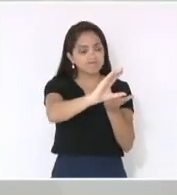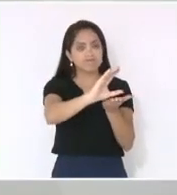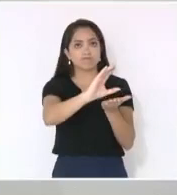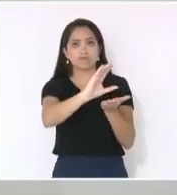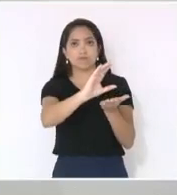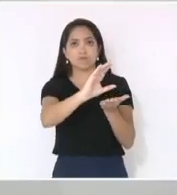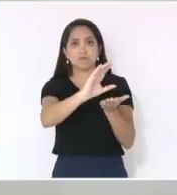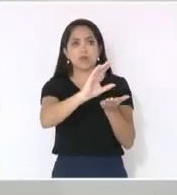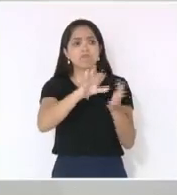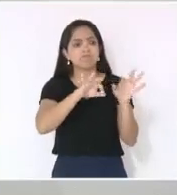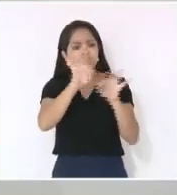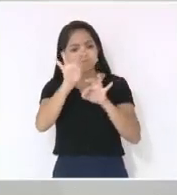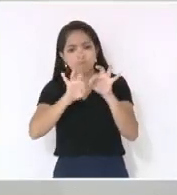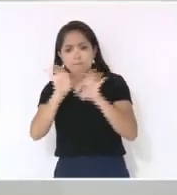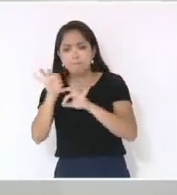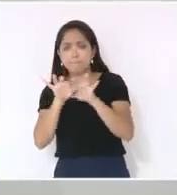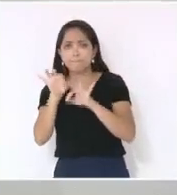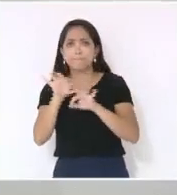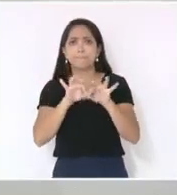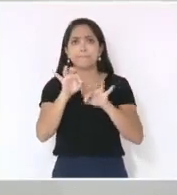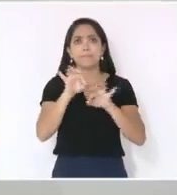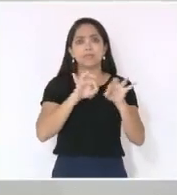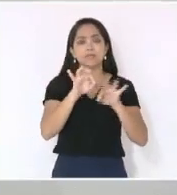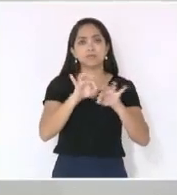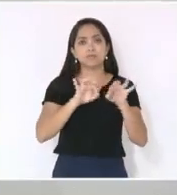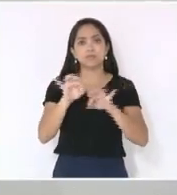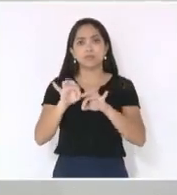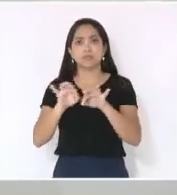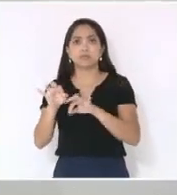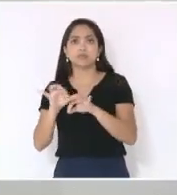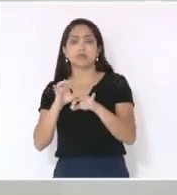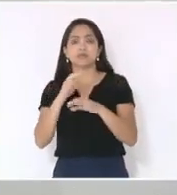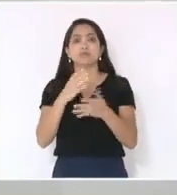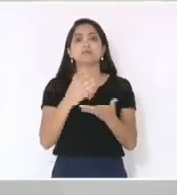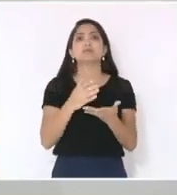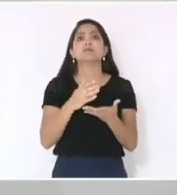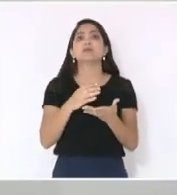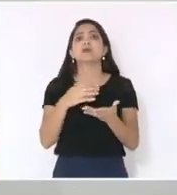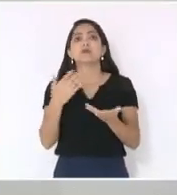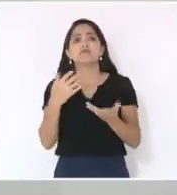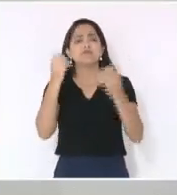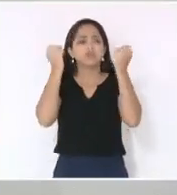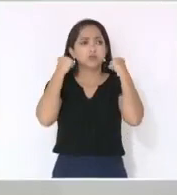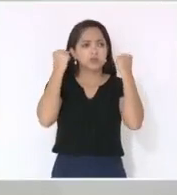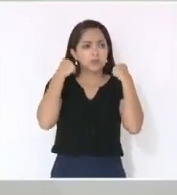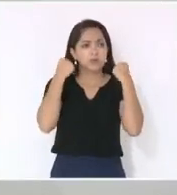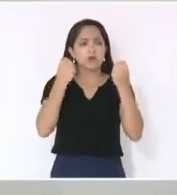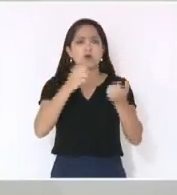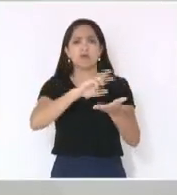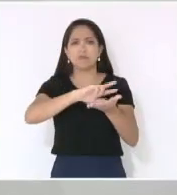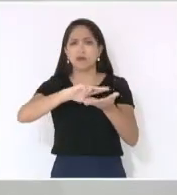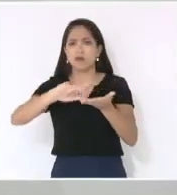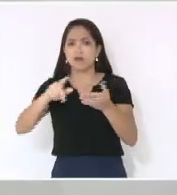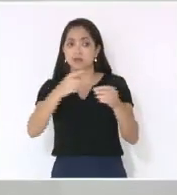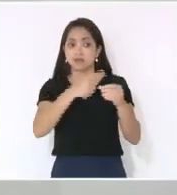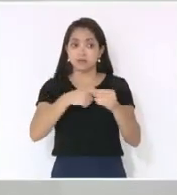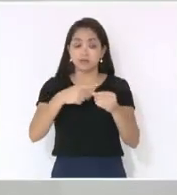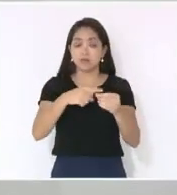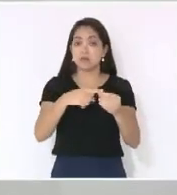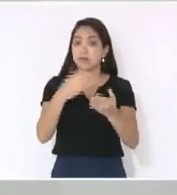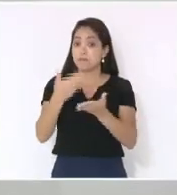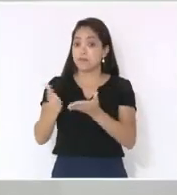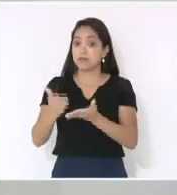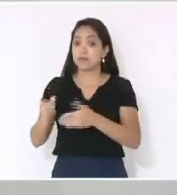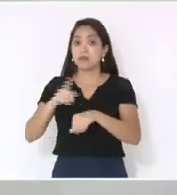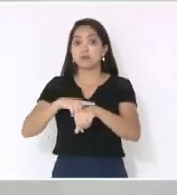melhor plano de mobilidade urbana do Brasil. Então, nós estamos perdendo, nós, Chapecó, os grandes centros, estamos perdendo tempo e estamos